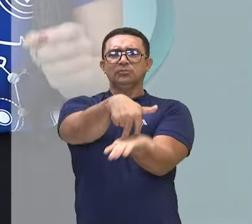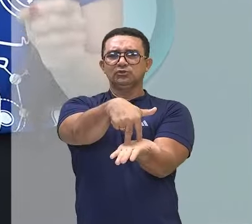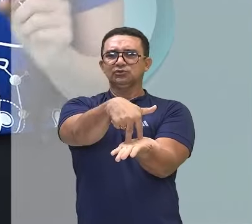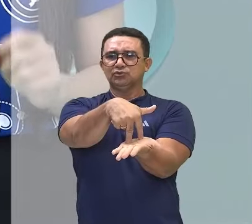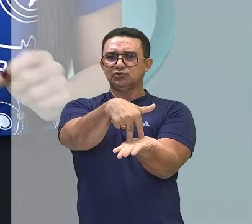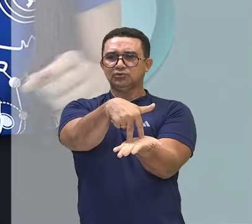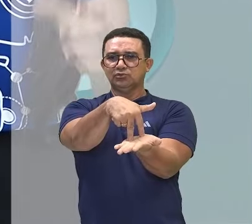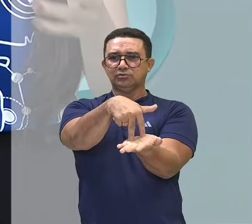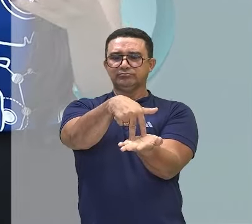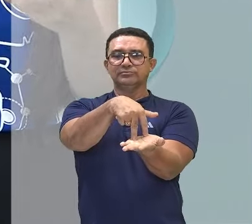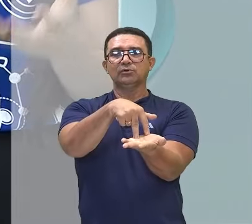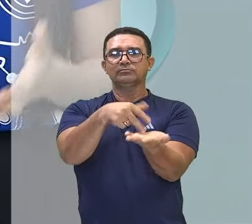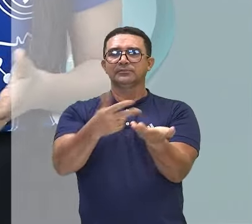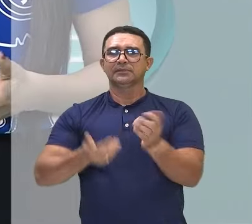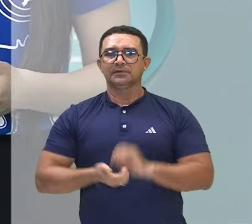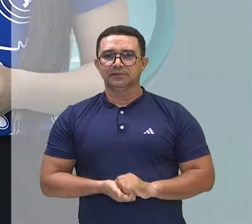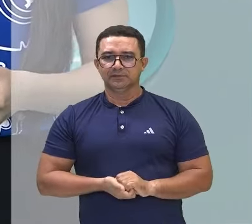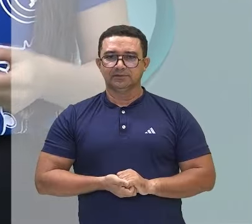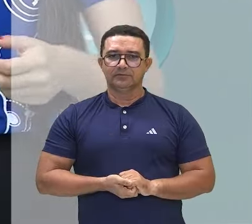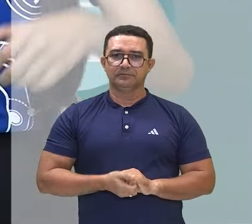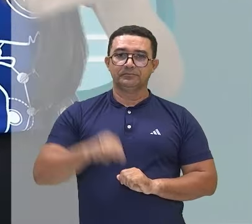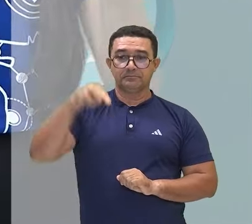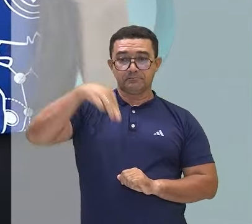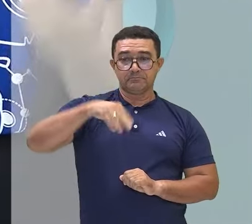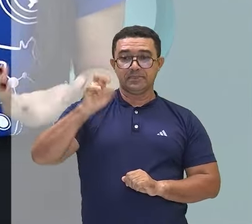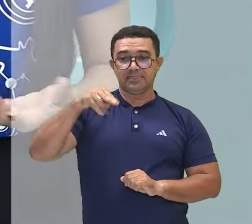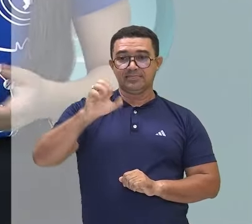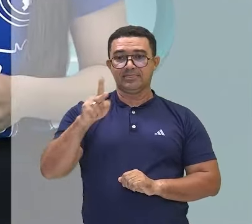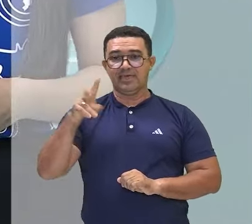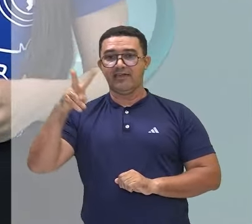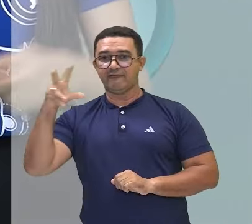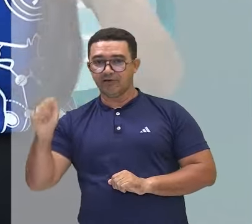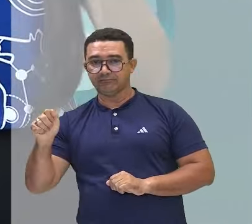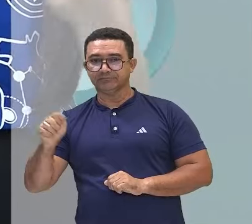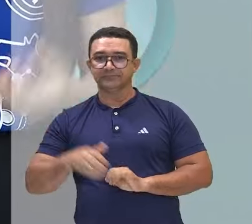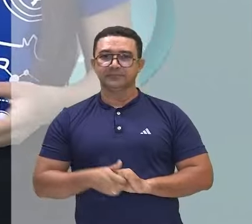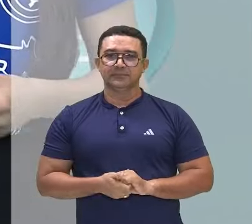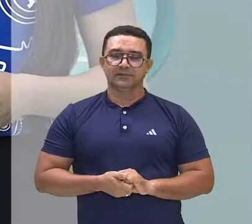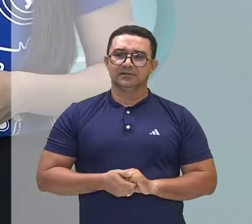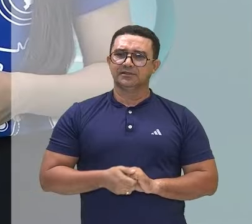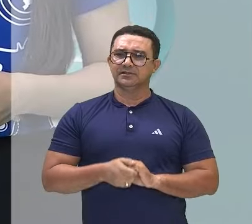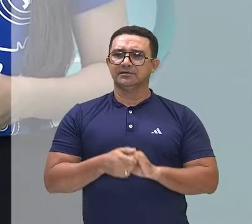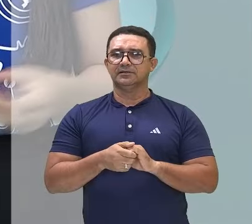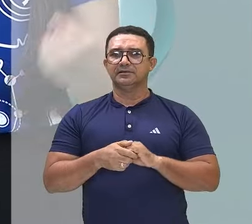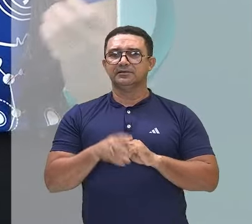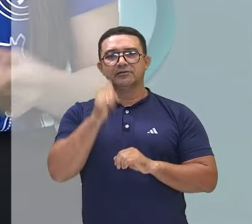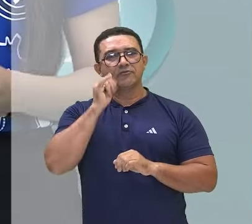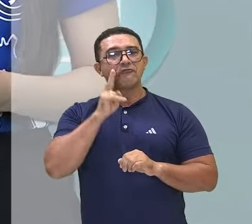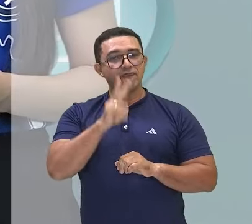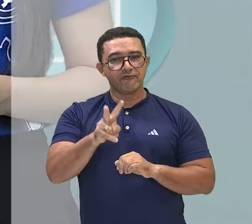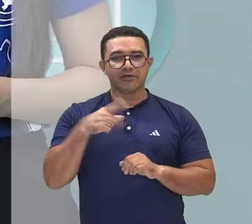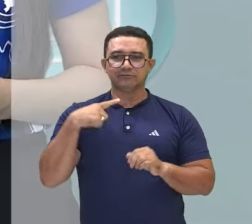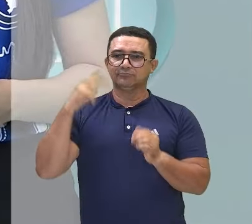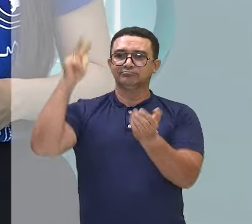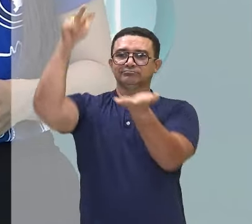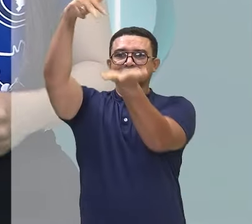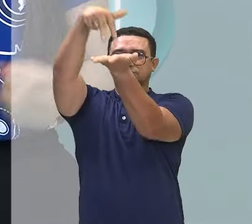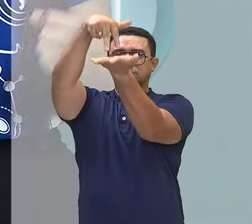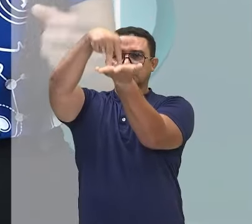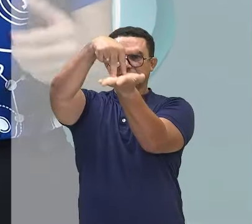nobre entono, de Minerva marcial que pelo gládio arranca, julgo vê-la descer lentamente do